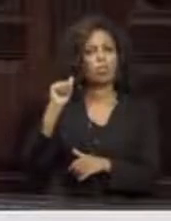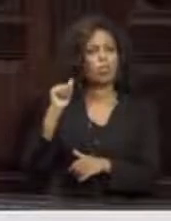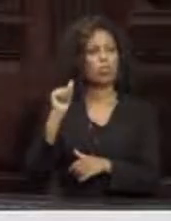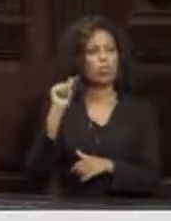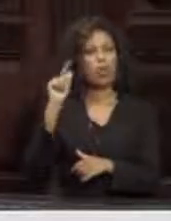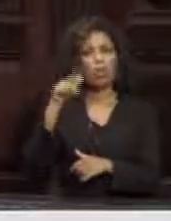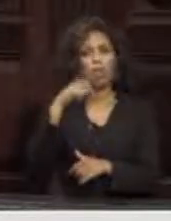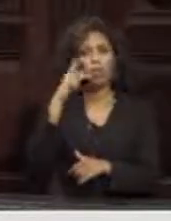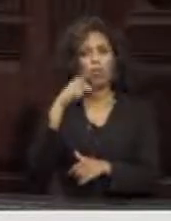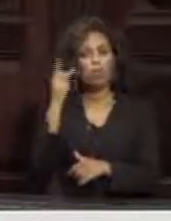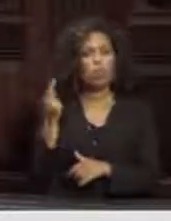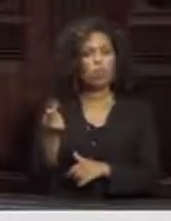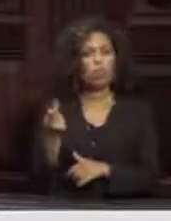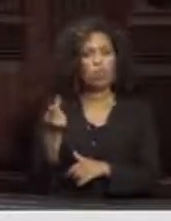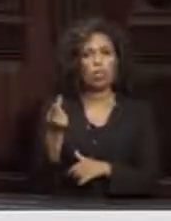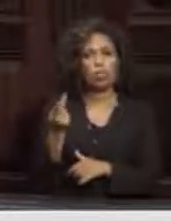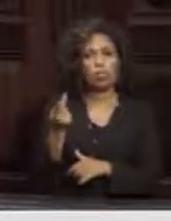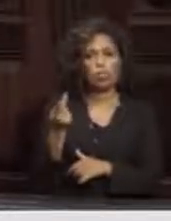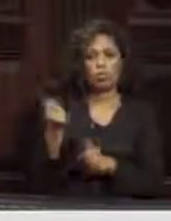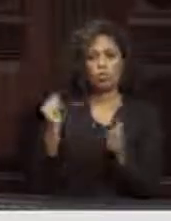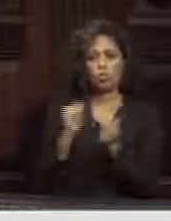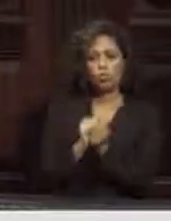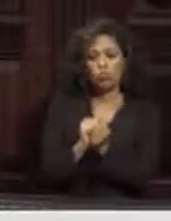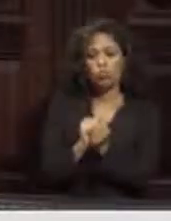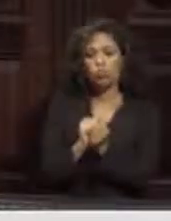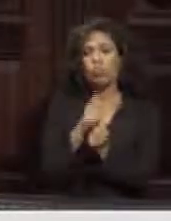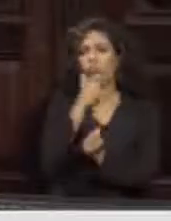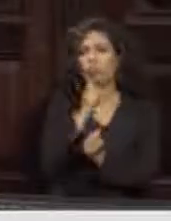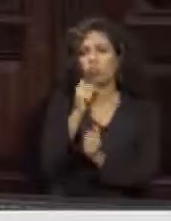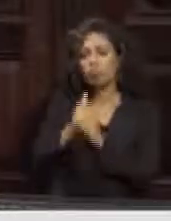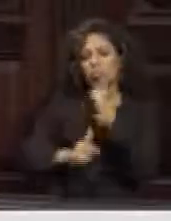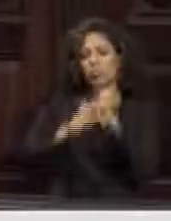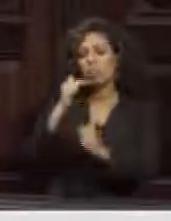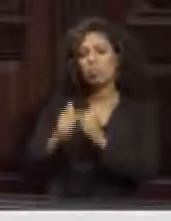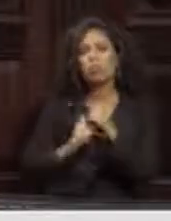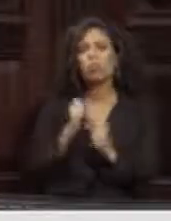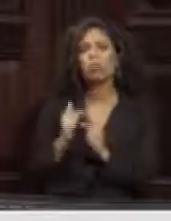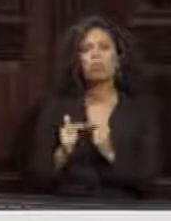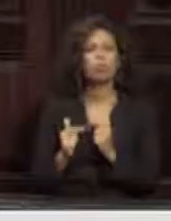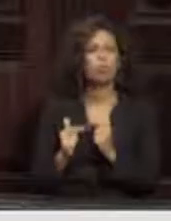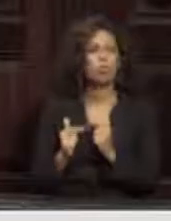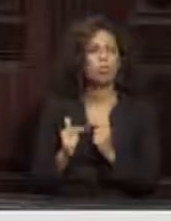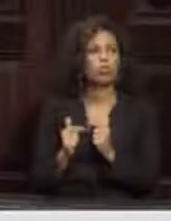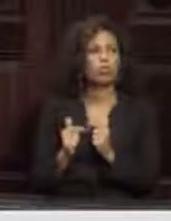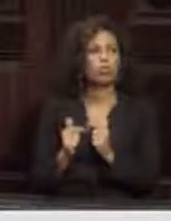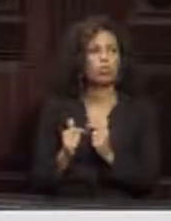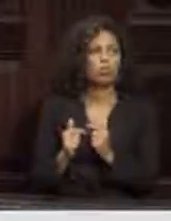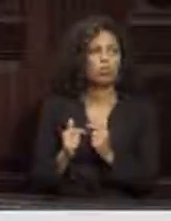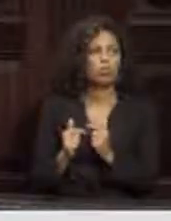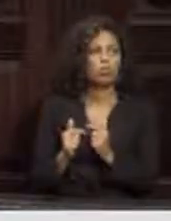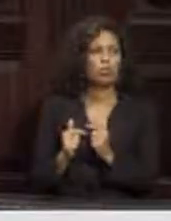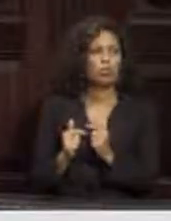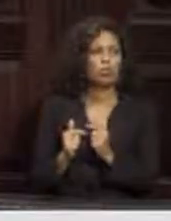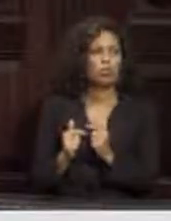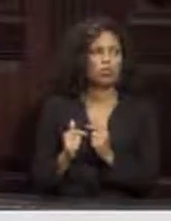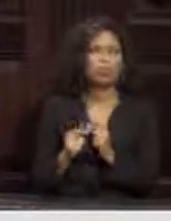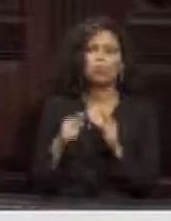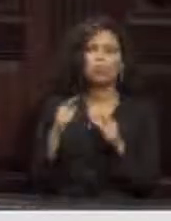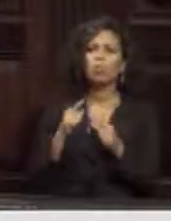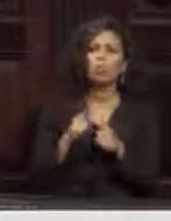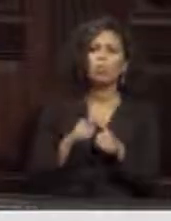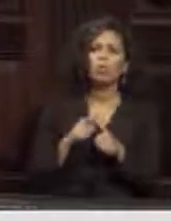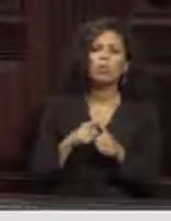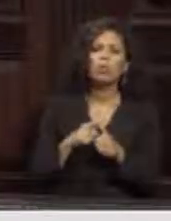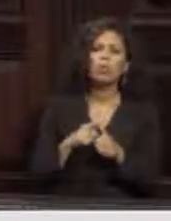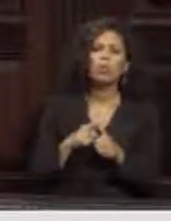posição dos trabalhadores do movimento sindical sobre o Repetro. Num primeiro momento,